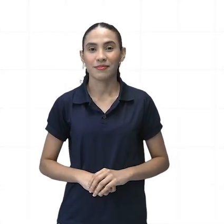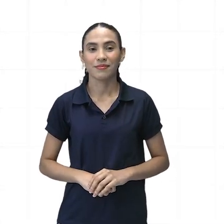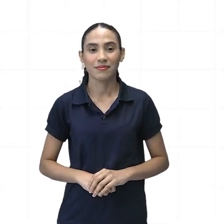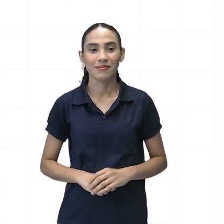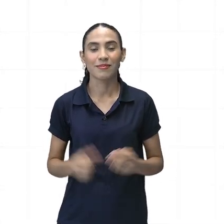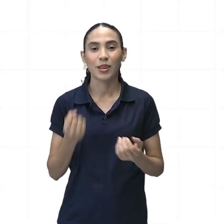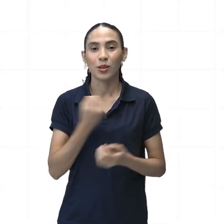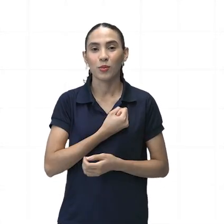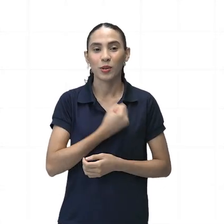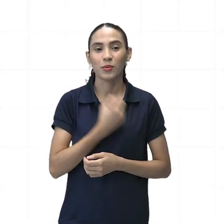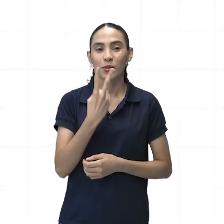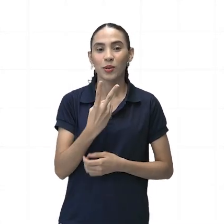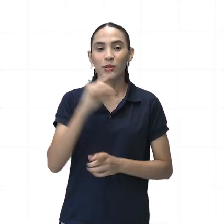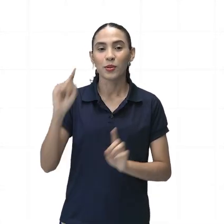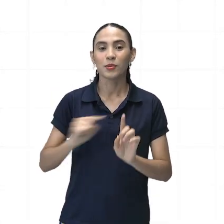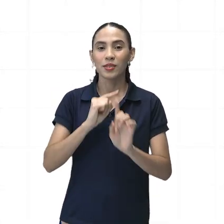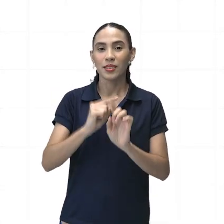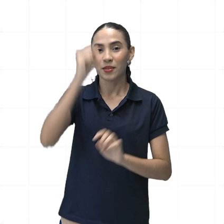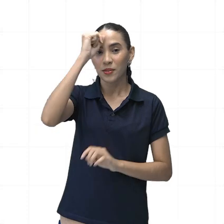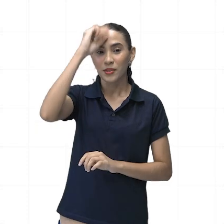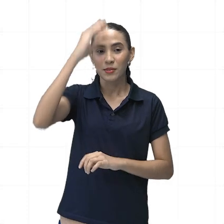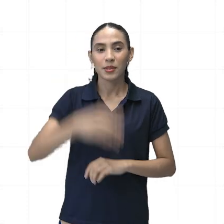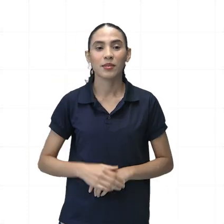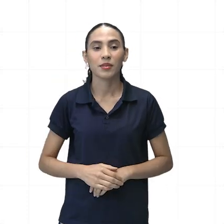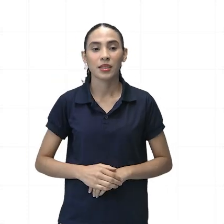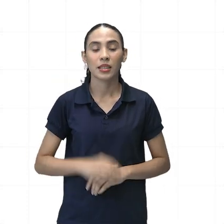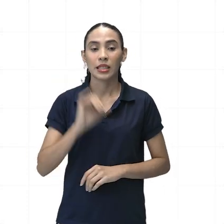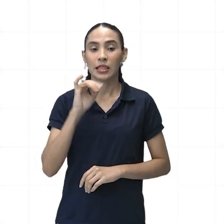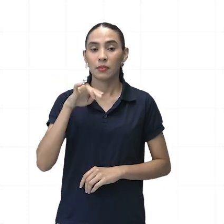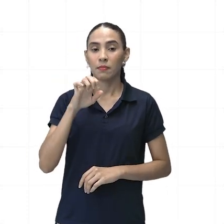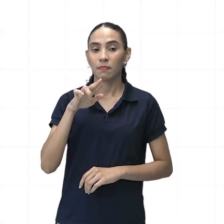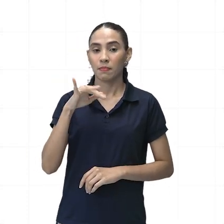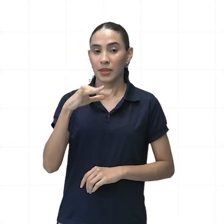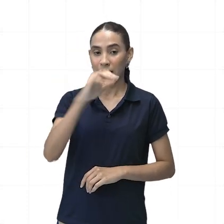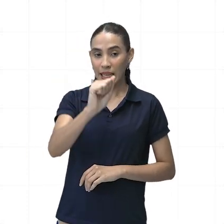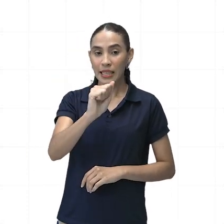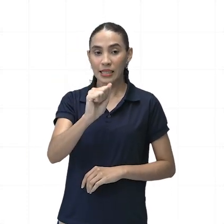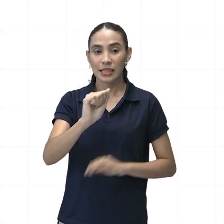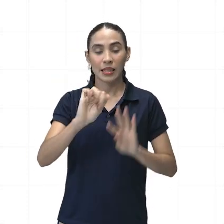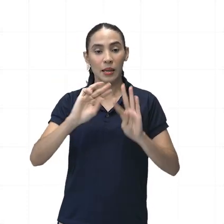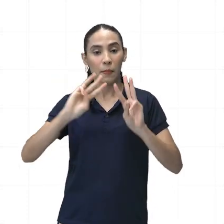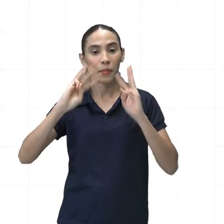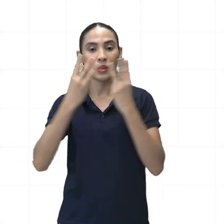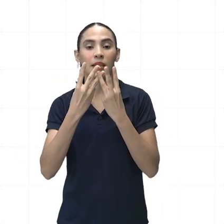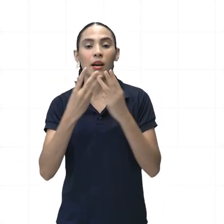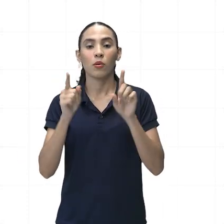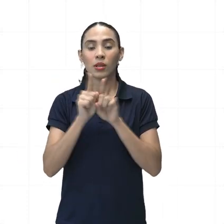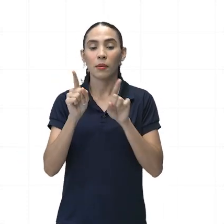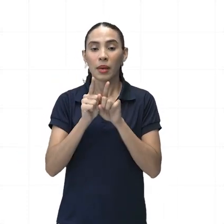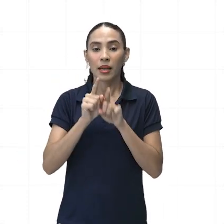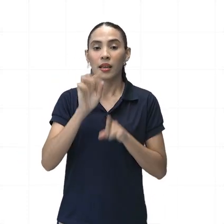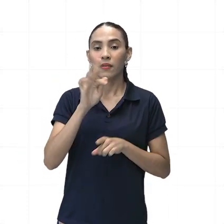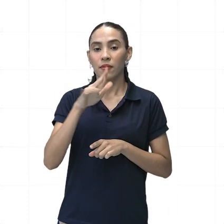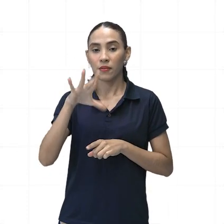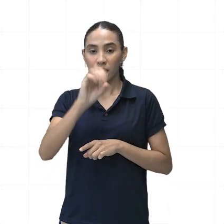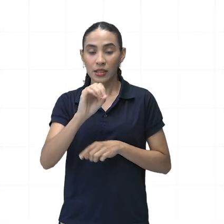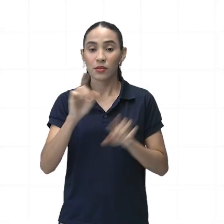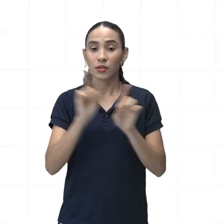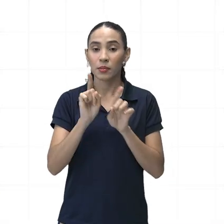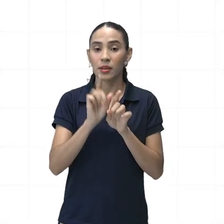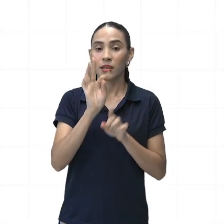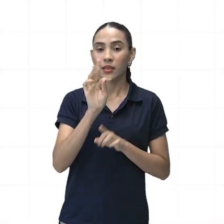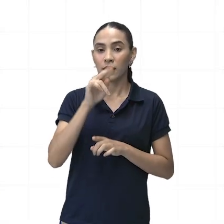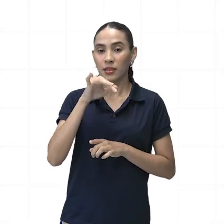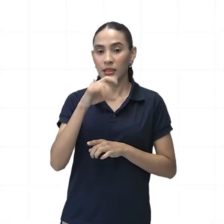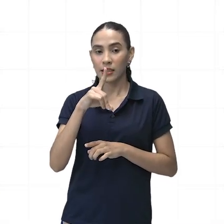Aula de número 2, objeto de conhecimento, imanência, material, físico, e transcendência,